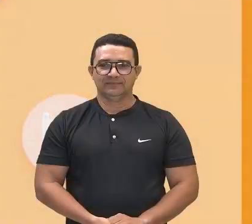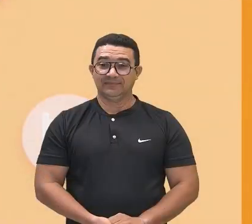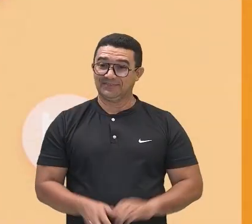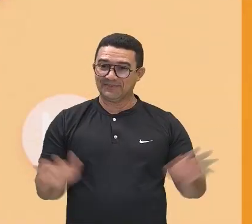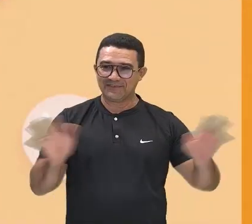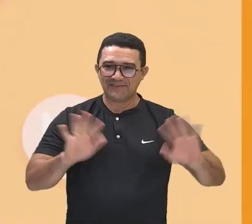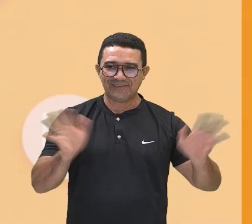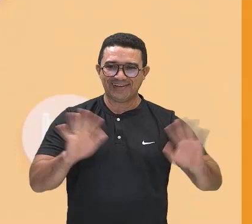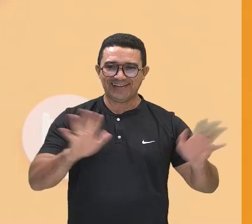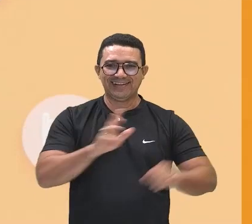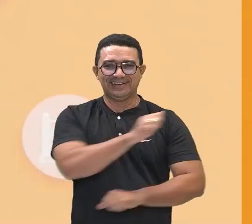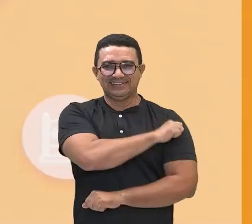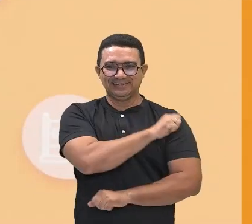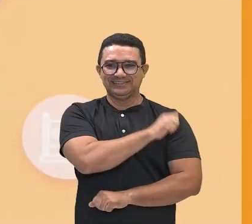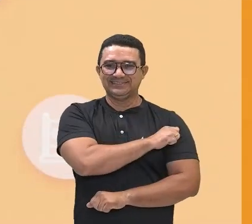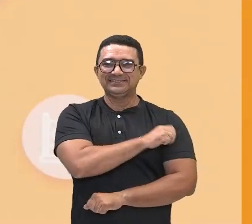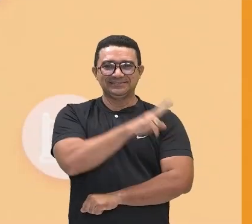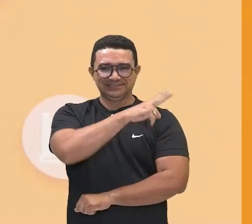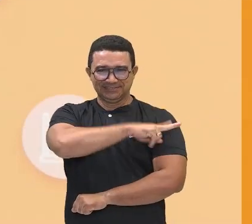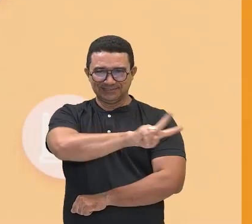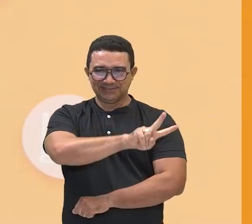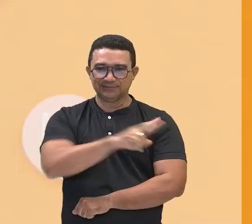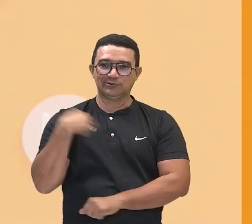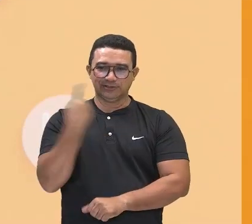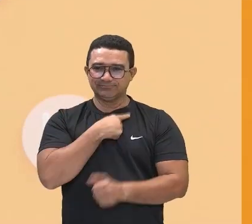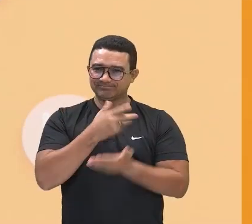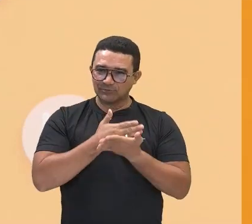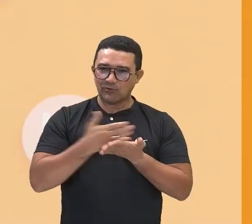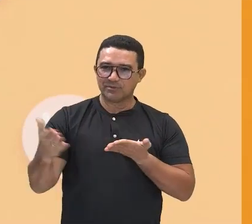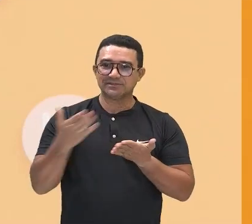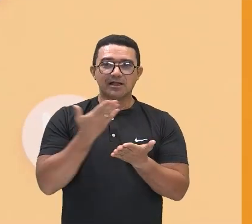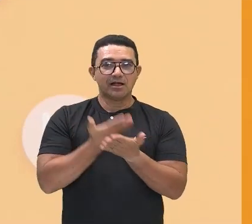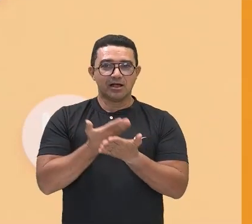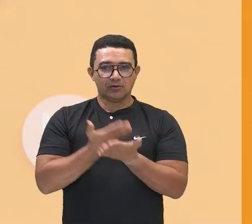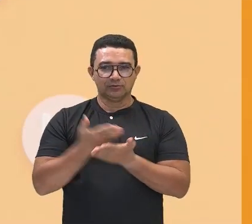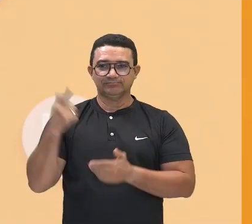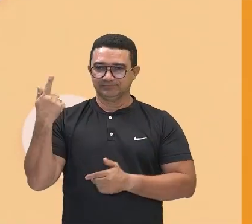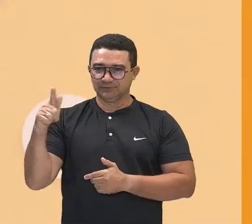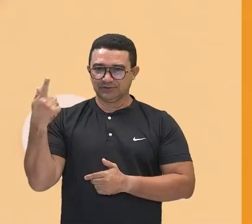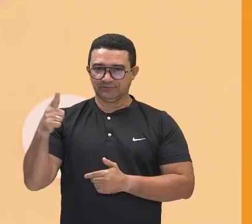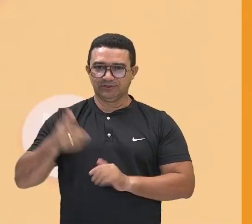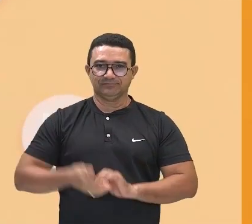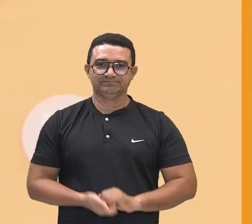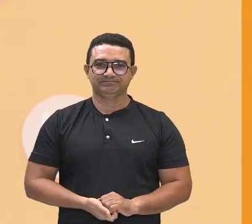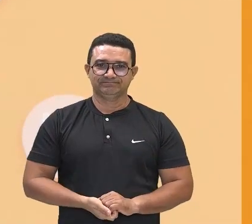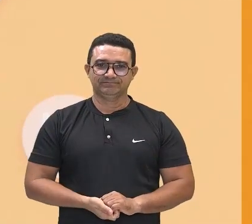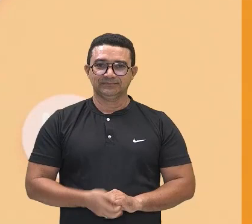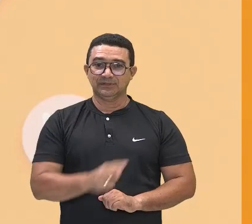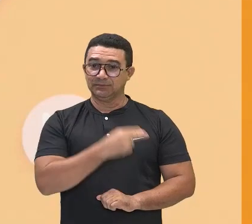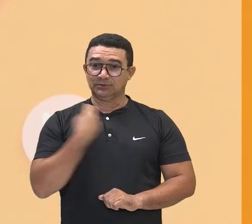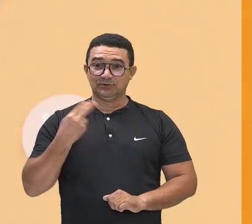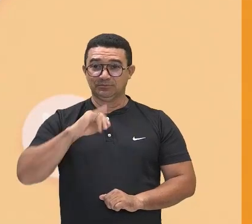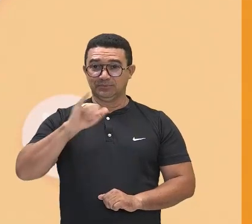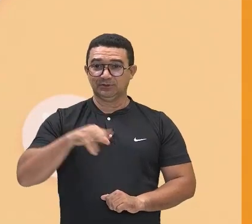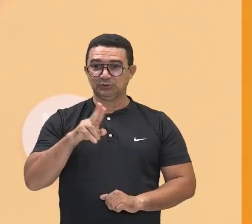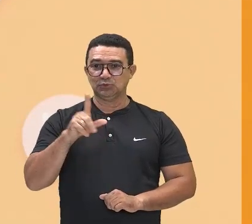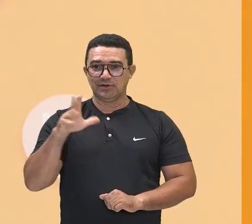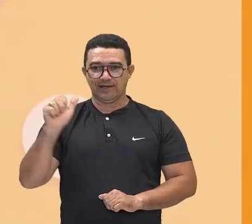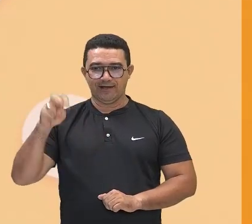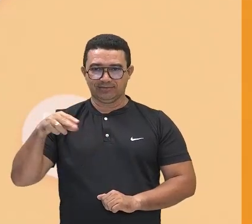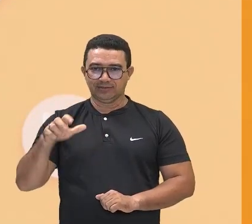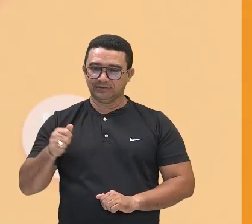Olá, queridos alunos da segunda série, estamos iniciando a nossa aula de Geografia. Eu sou a professora Juliana e